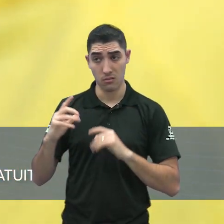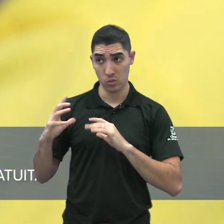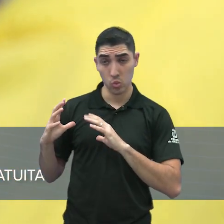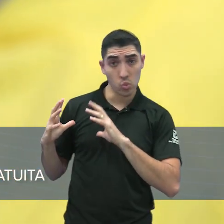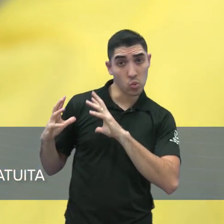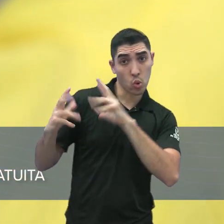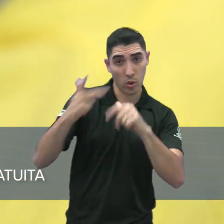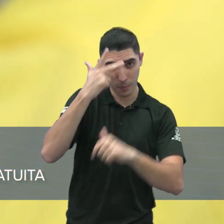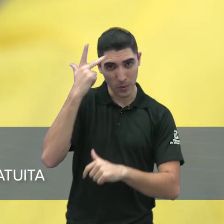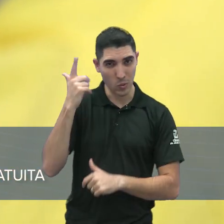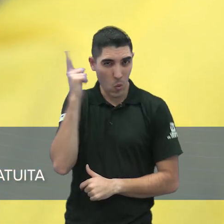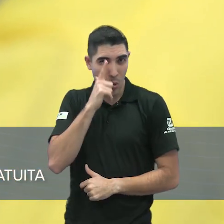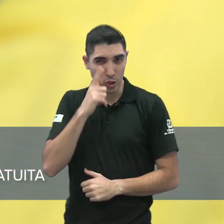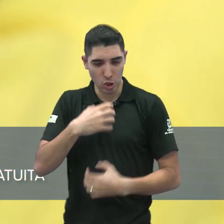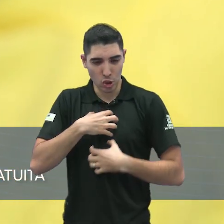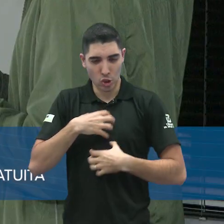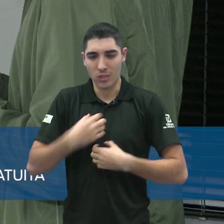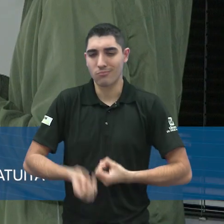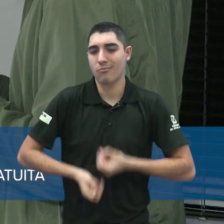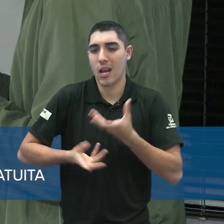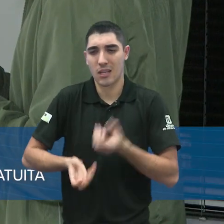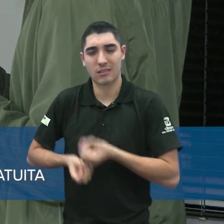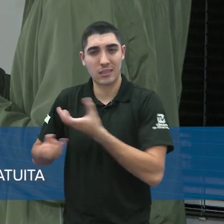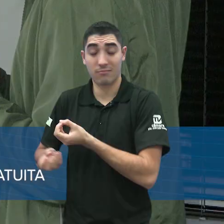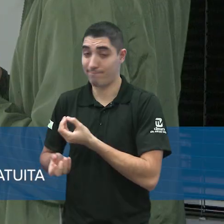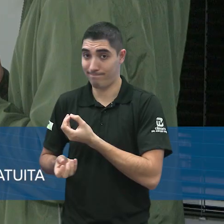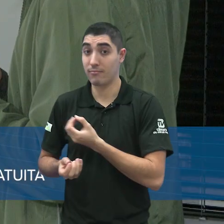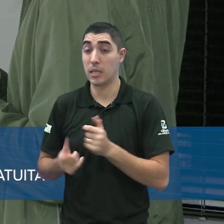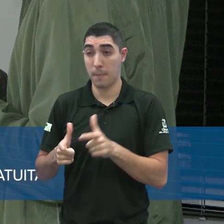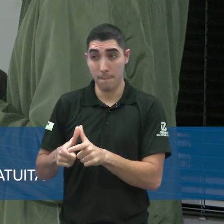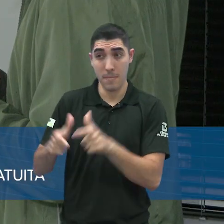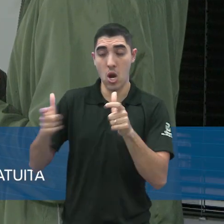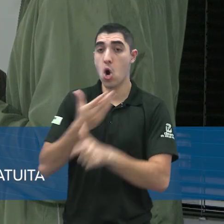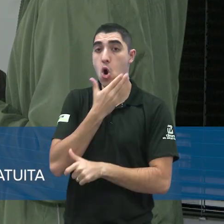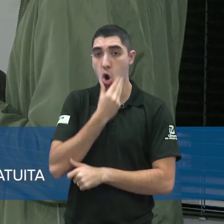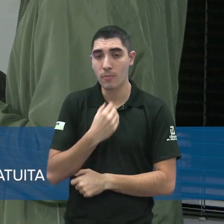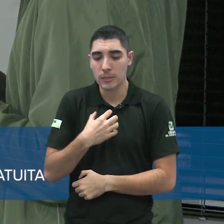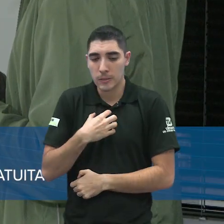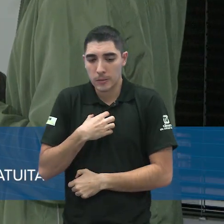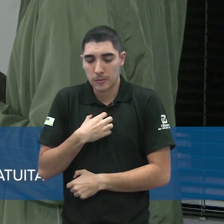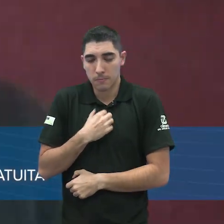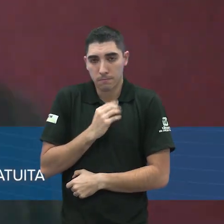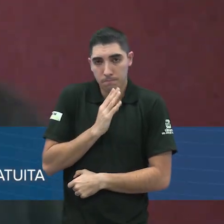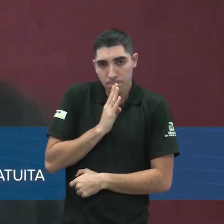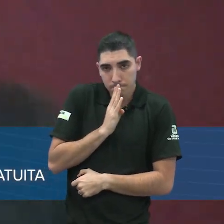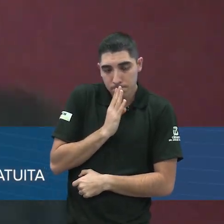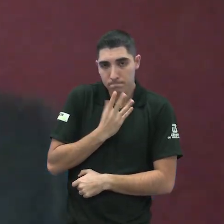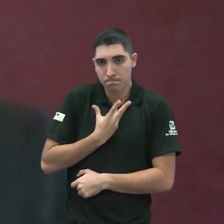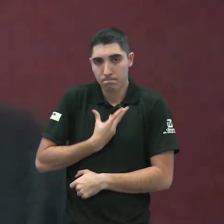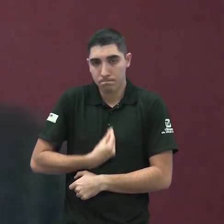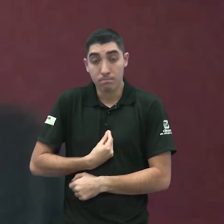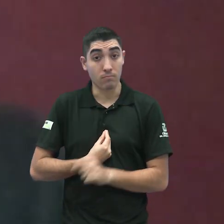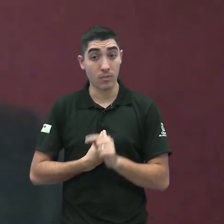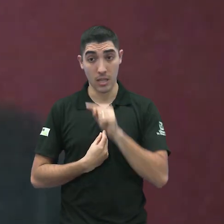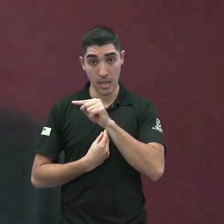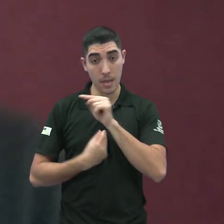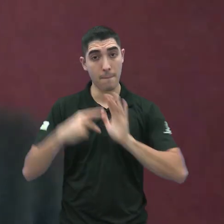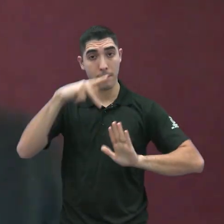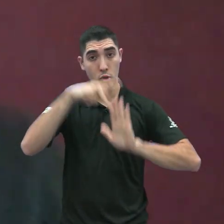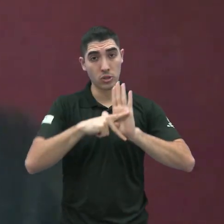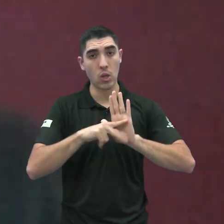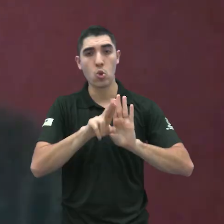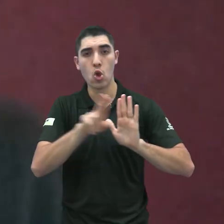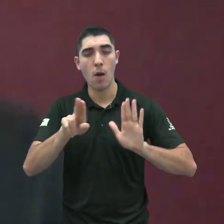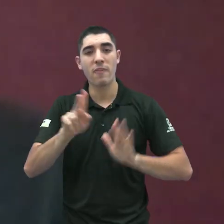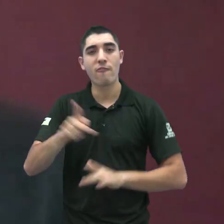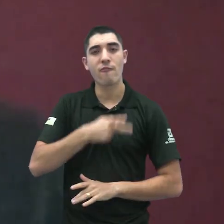foi ensinado a falar sobre o que sente, e para muitos homens isso é um fardo silencioso. É por isso que o projeto Fala